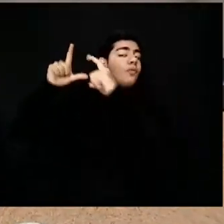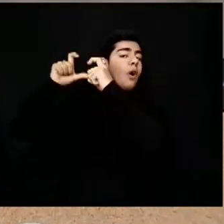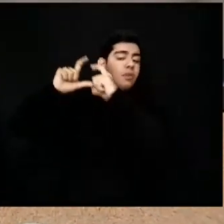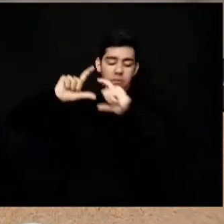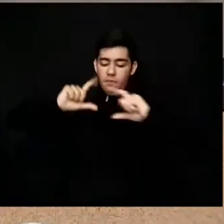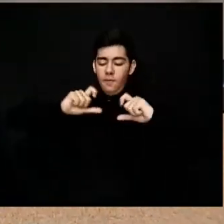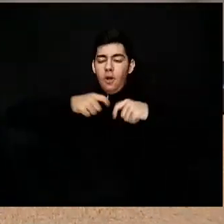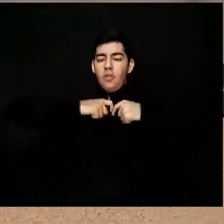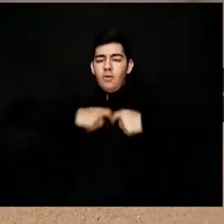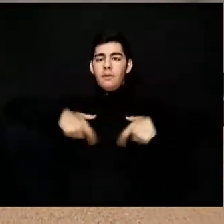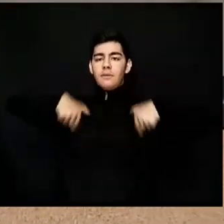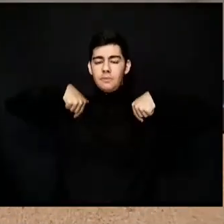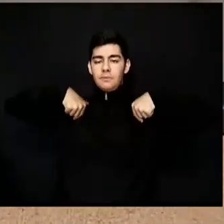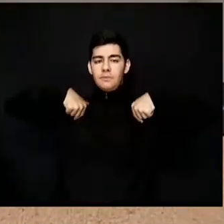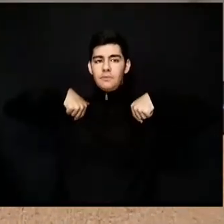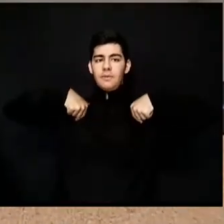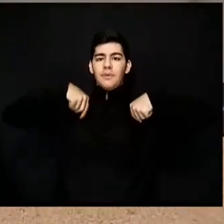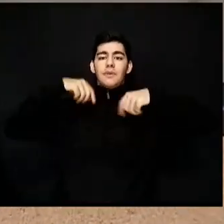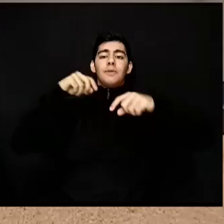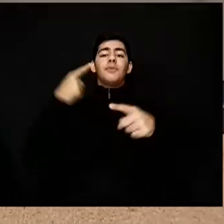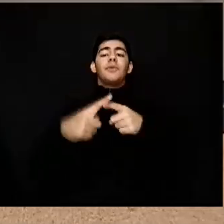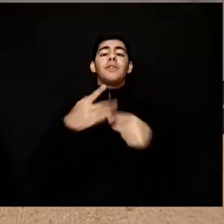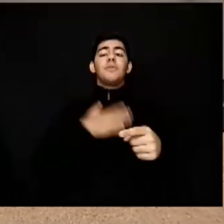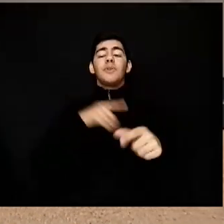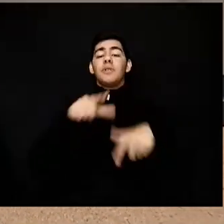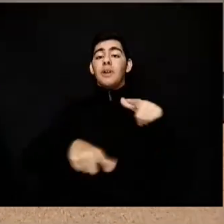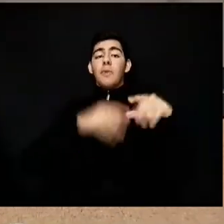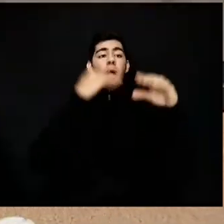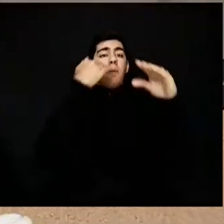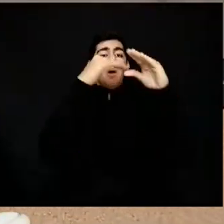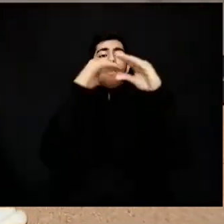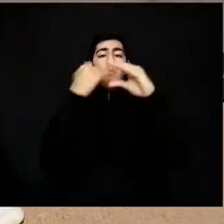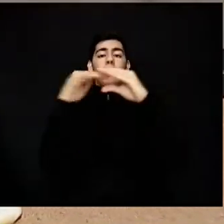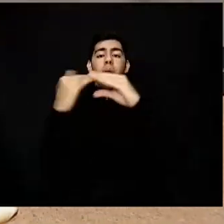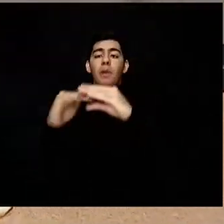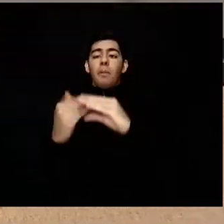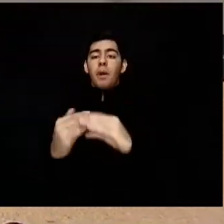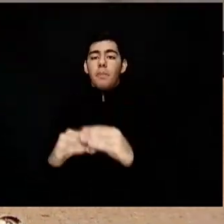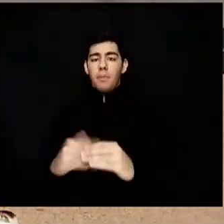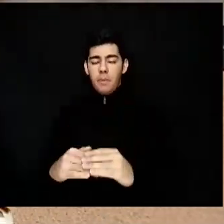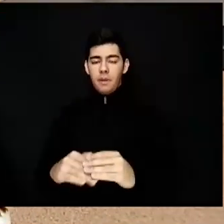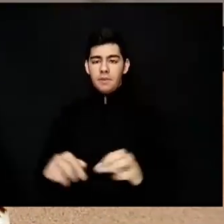peças. É você que fotografa pro Instagram? Sim, então sim. vocês vão ver,